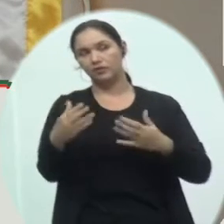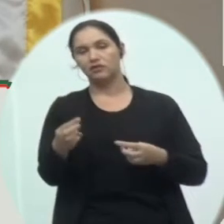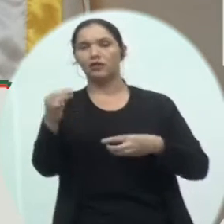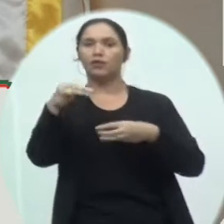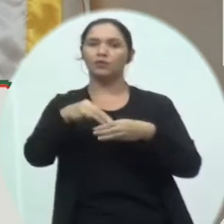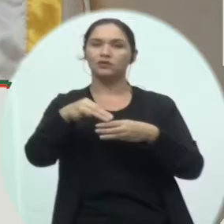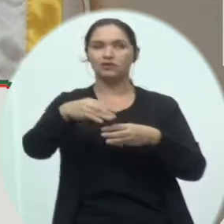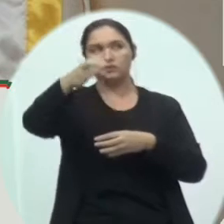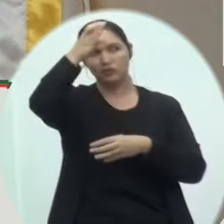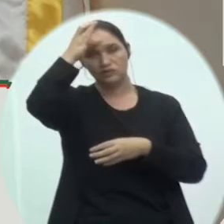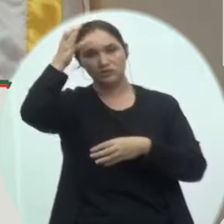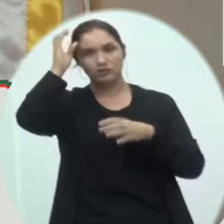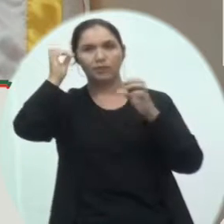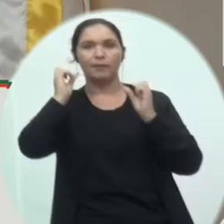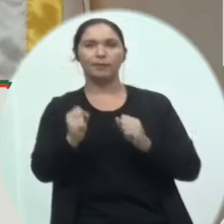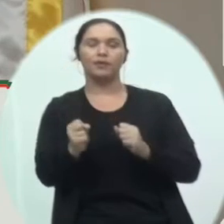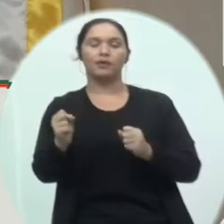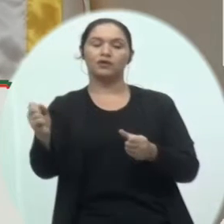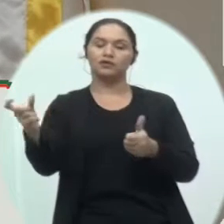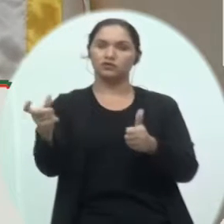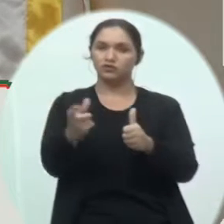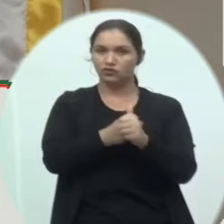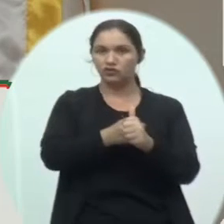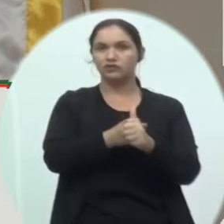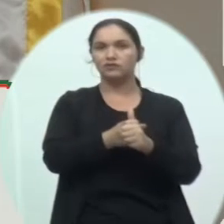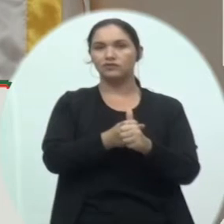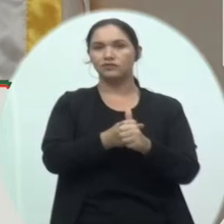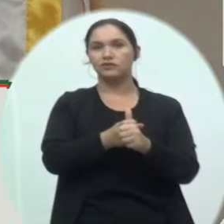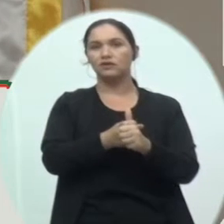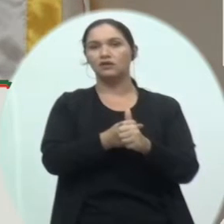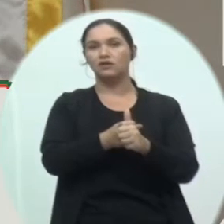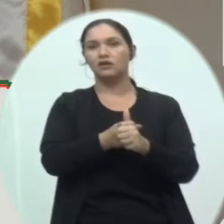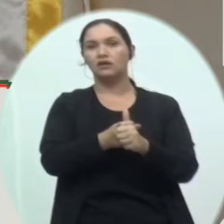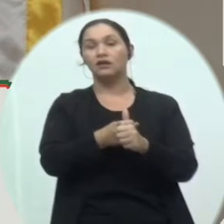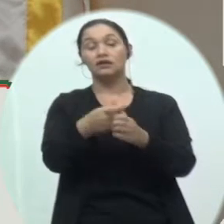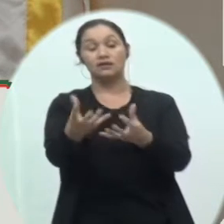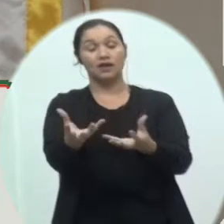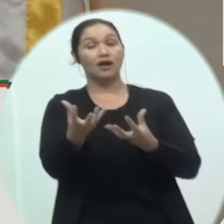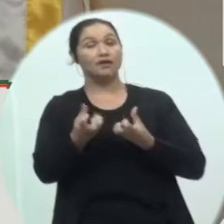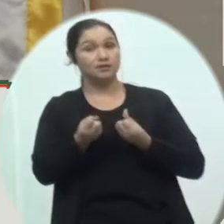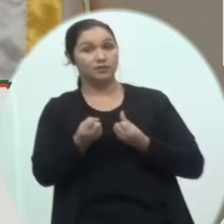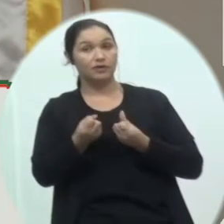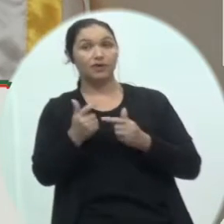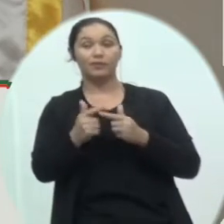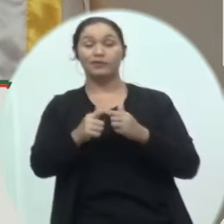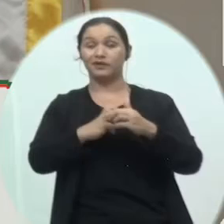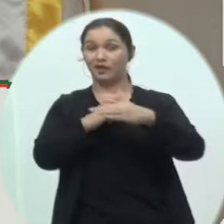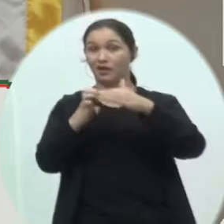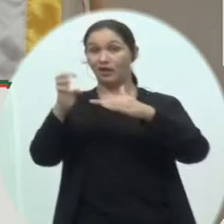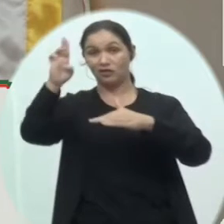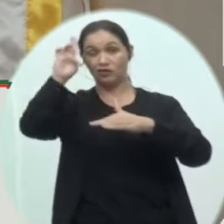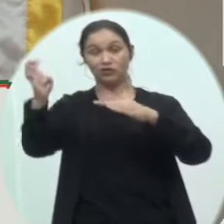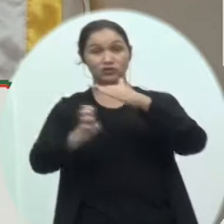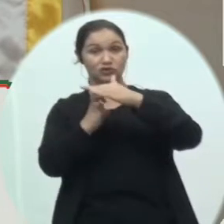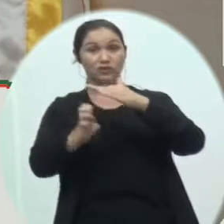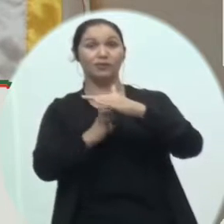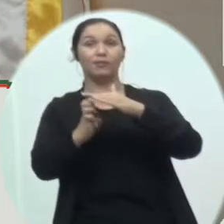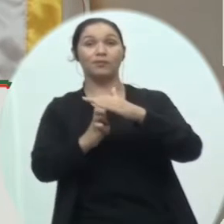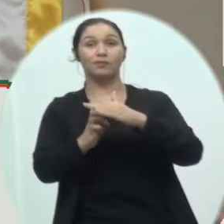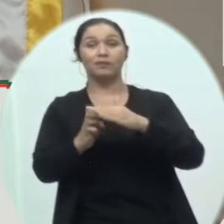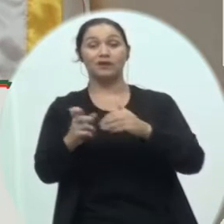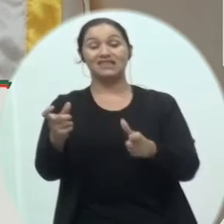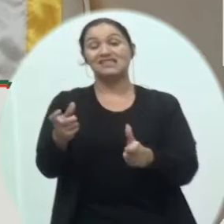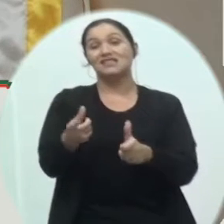receber algumas dívidas aí que algumas pessoas, empresários, devem para o município, para ser investido parte na saúde.